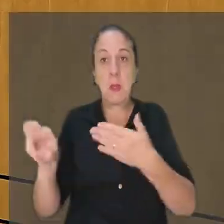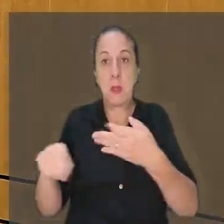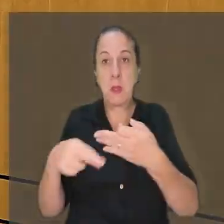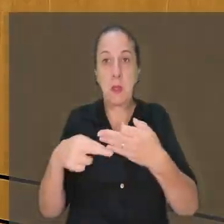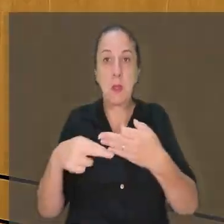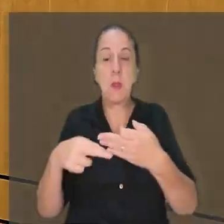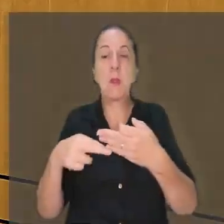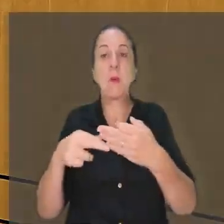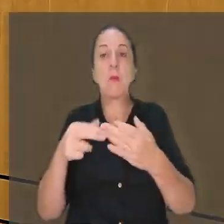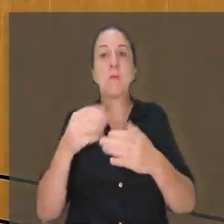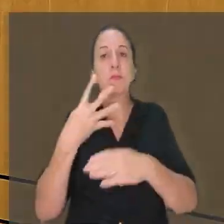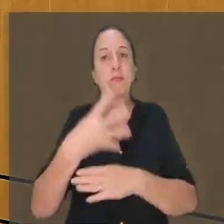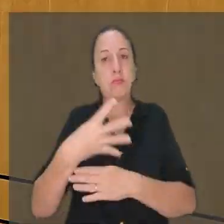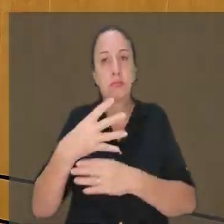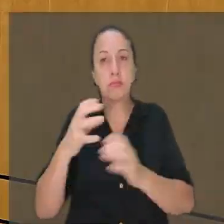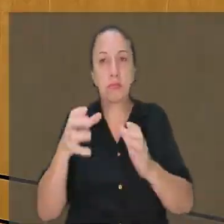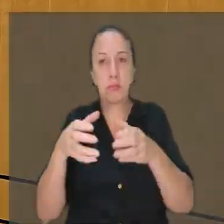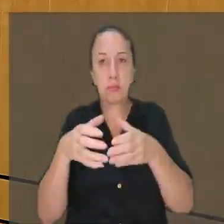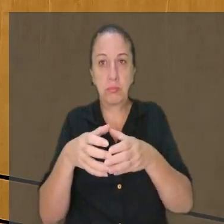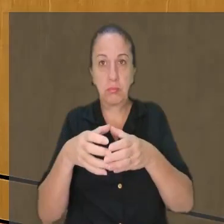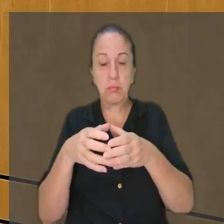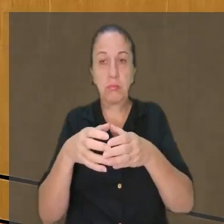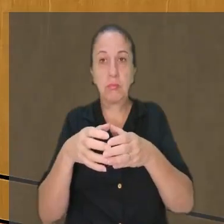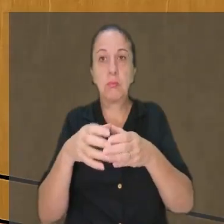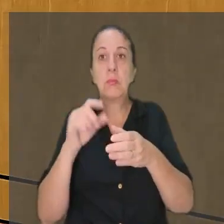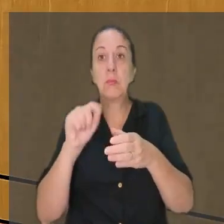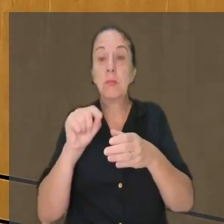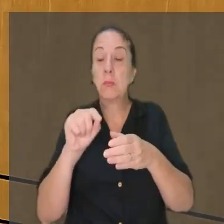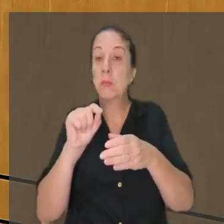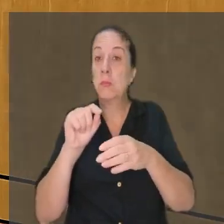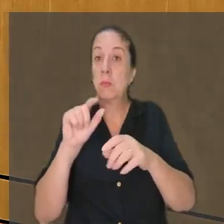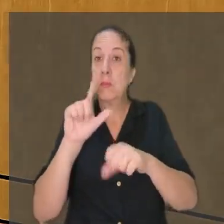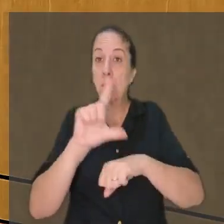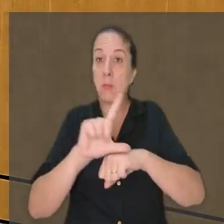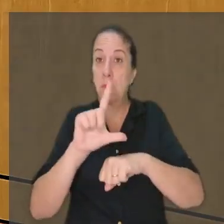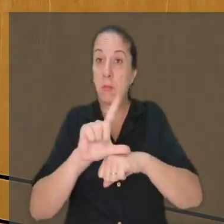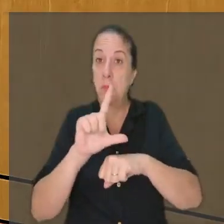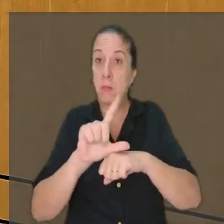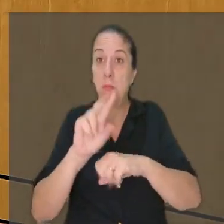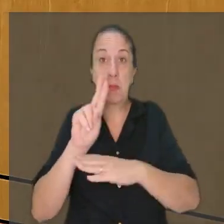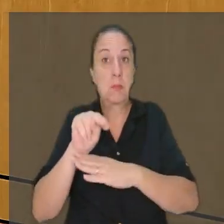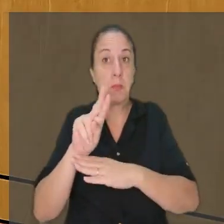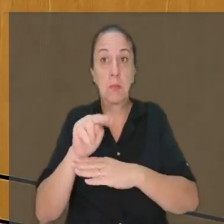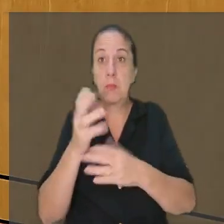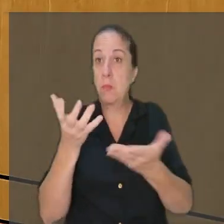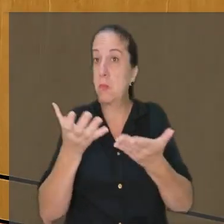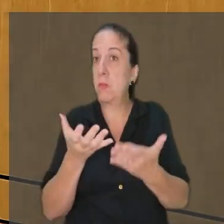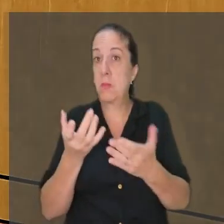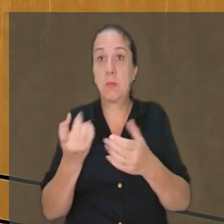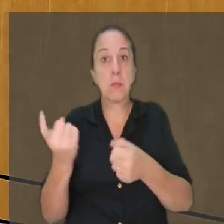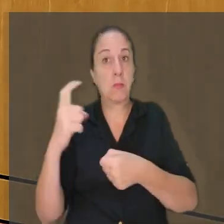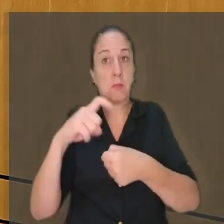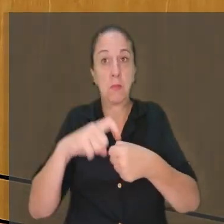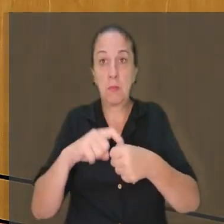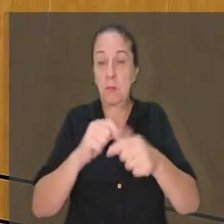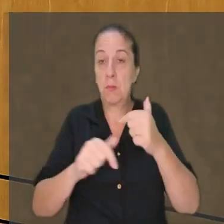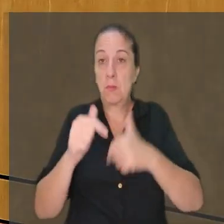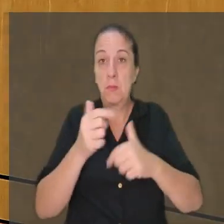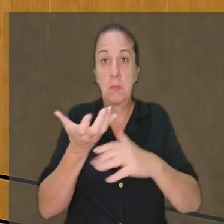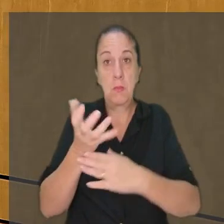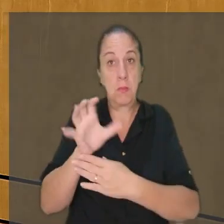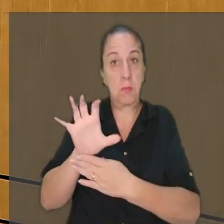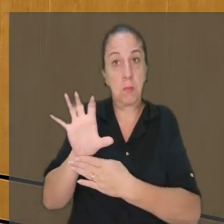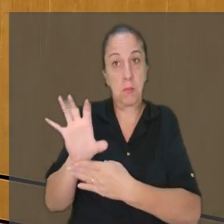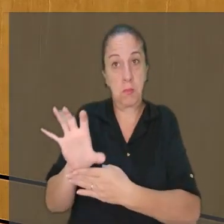Em recurso avaliado pela 4ª turma do Tribunal Superior do Trabalho, a confecção sustentou que a auxiliar nunca quis o emprego de